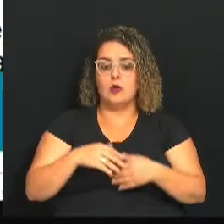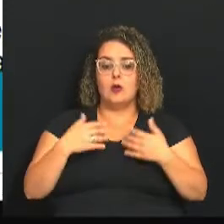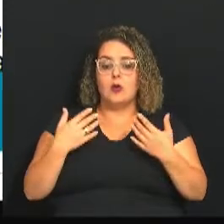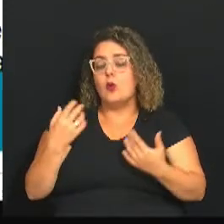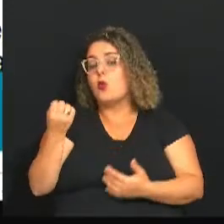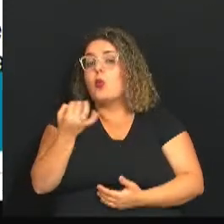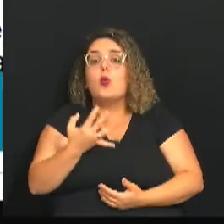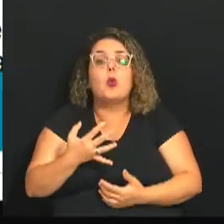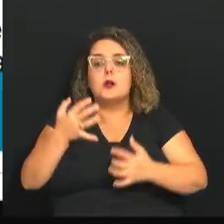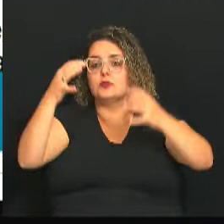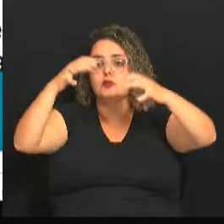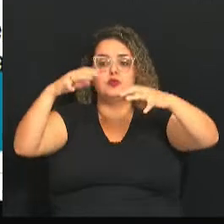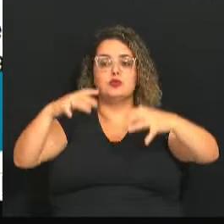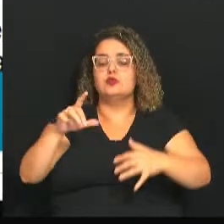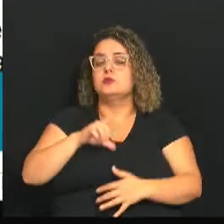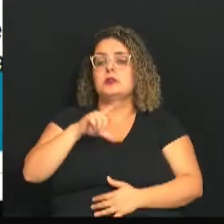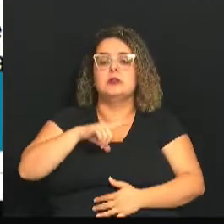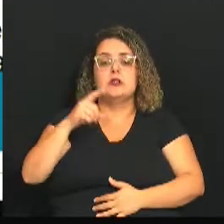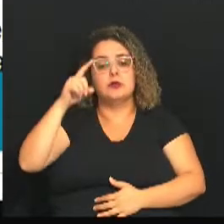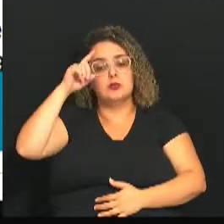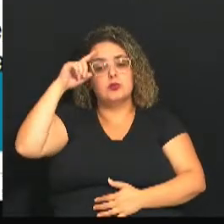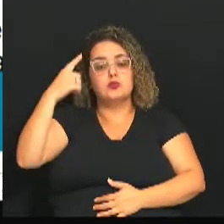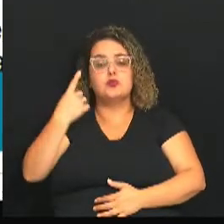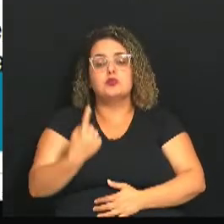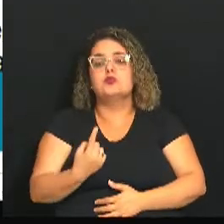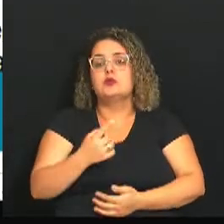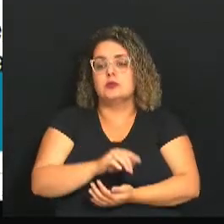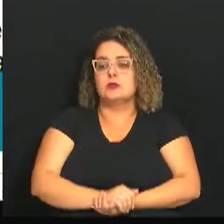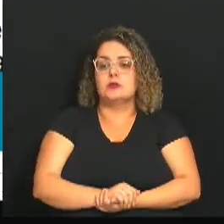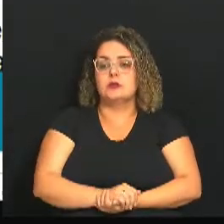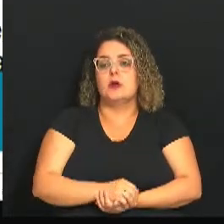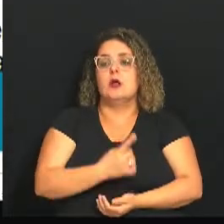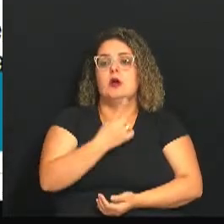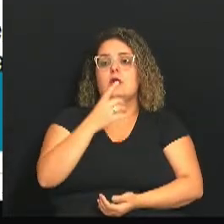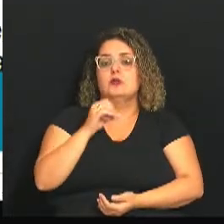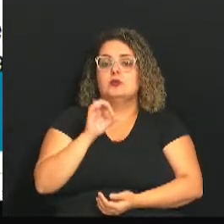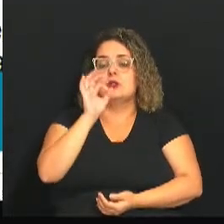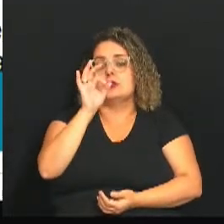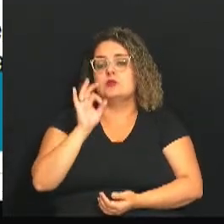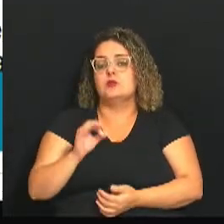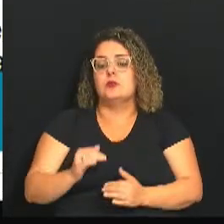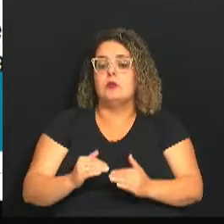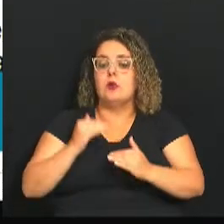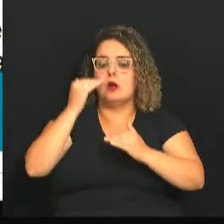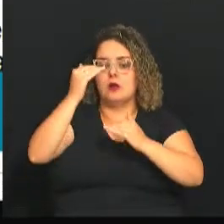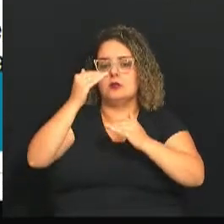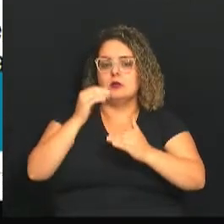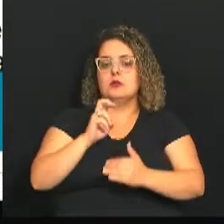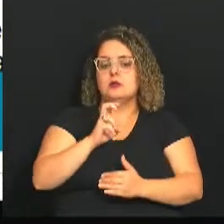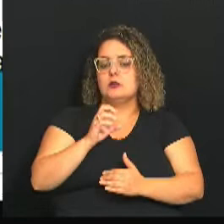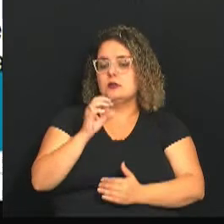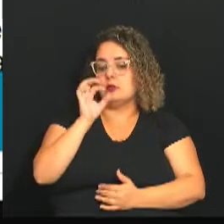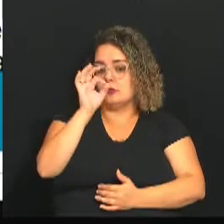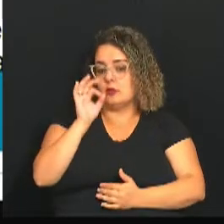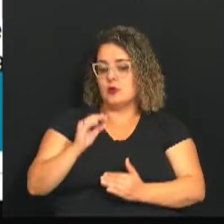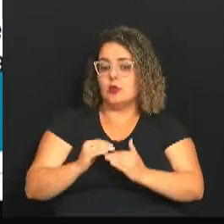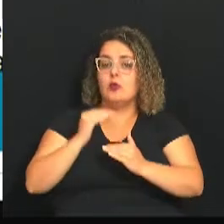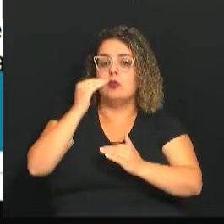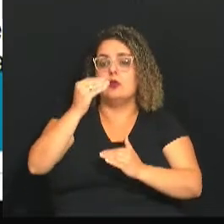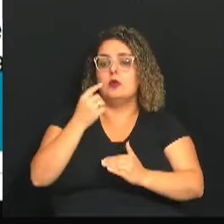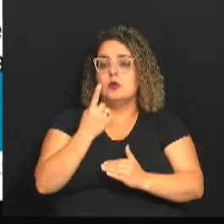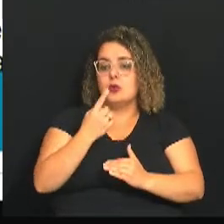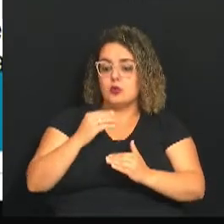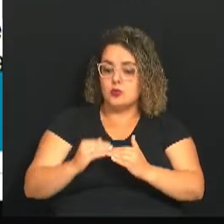que corresponde aos 10% mais elevados, aos 5% mais elevados e ao 1%